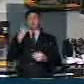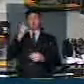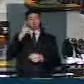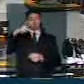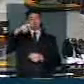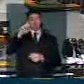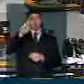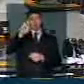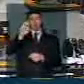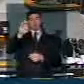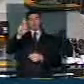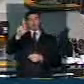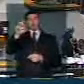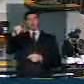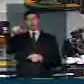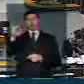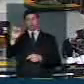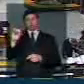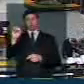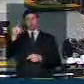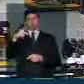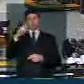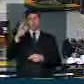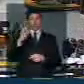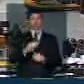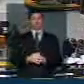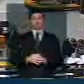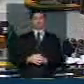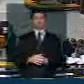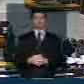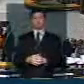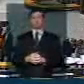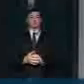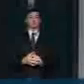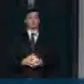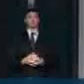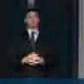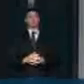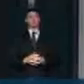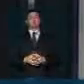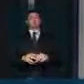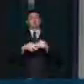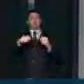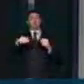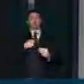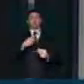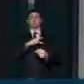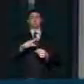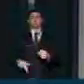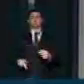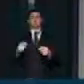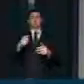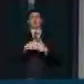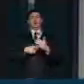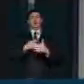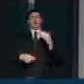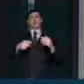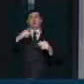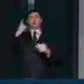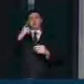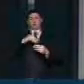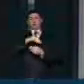Pedro Eugênio, que é do Partido dos Trabalhadores. Da Micro e Pequena Empresa, na condição de presidente da Frente